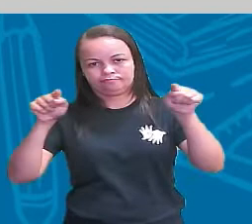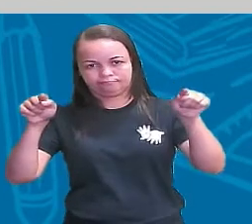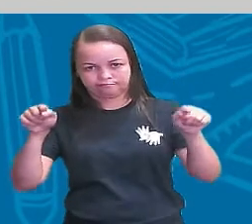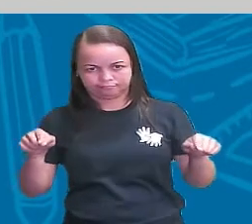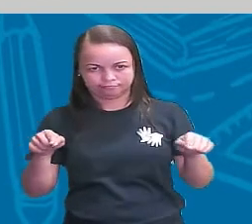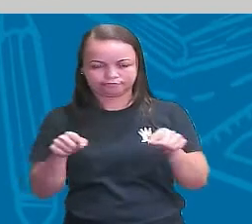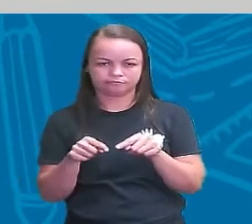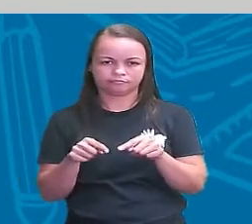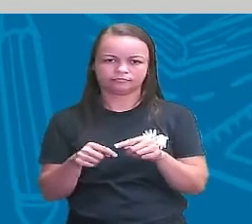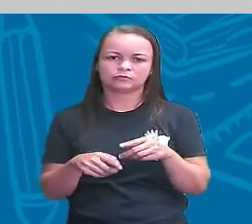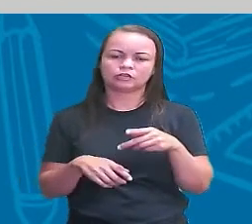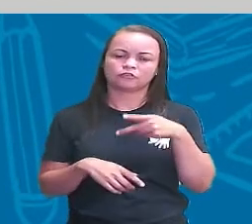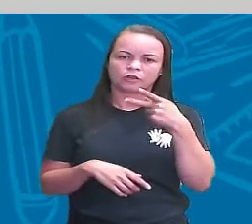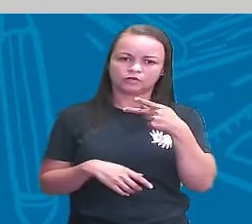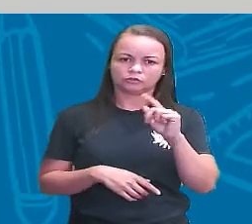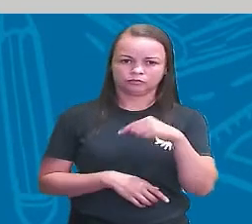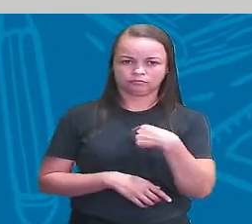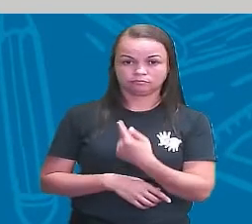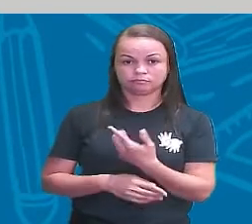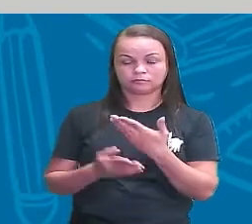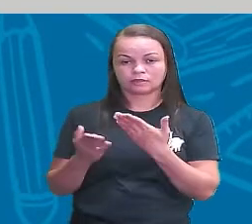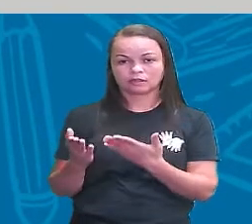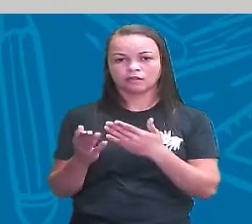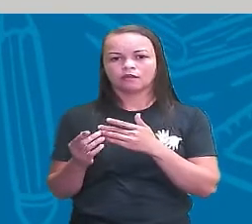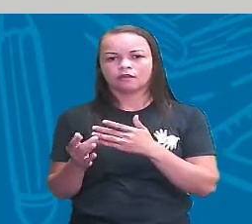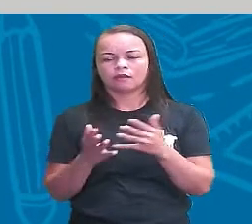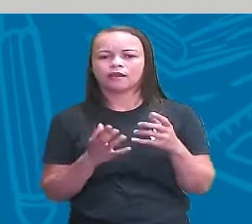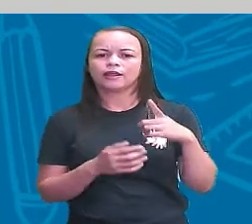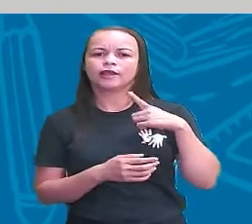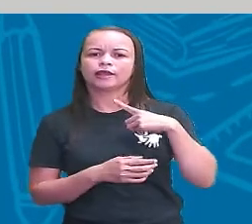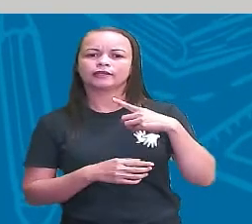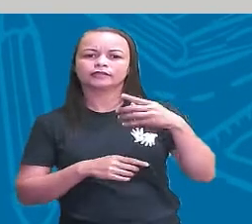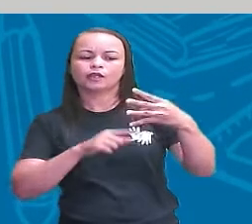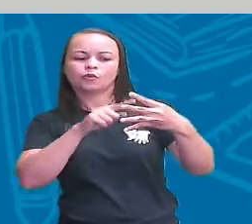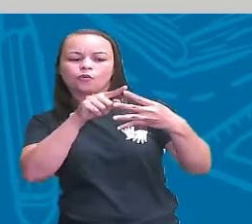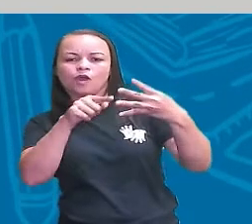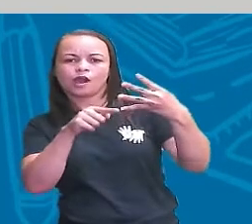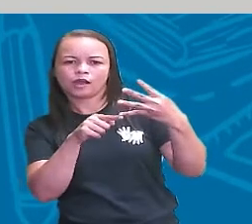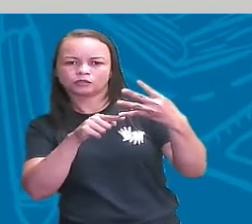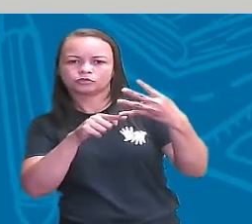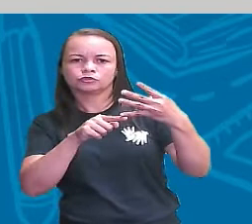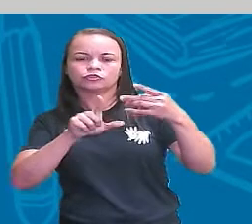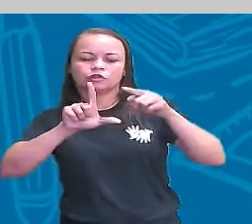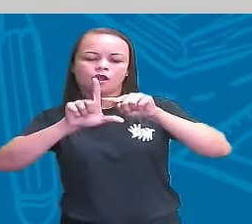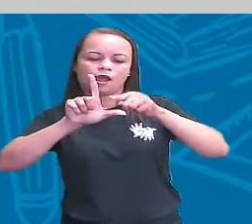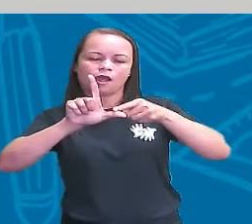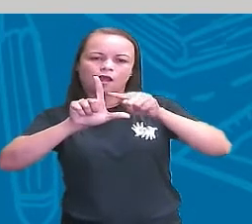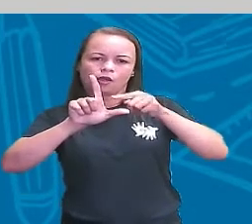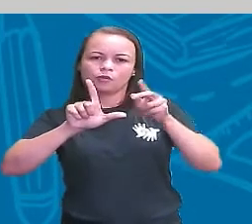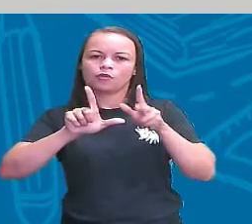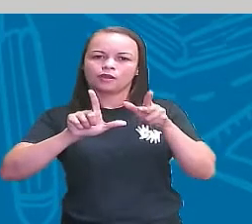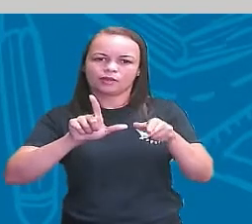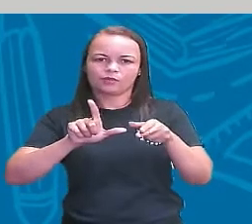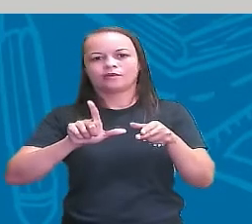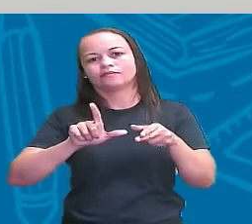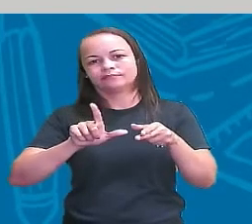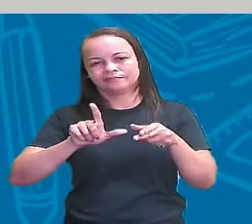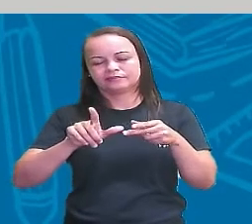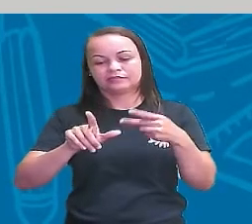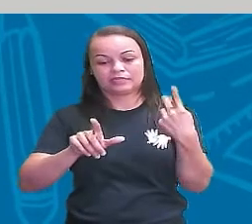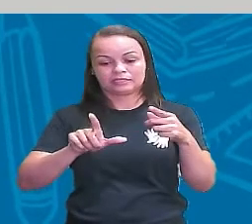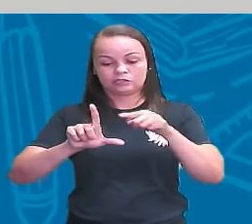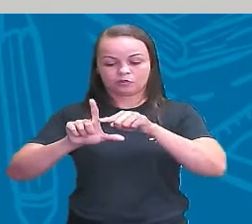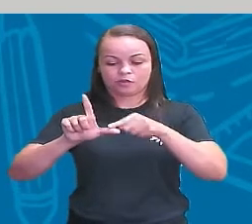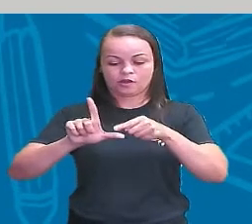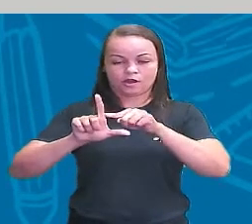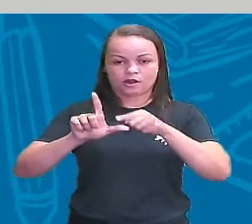ainda falando do nosso retângulo, ele tem o quê? 4 ângulos iguais, tá? E dentro desses 4 ângulos, eu